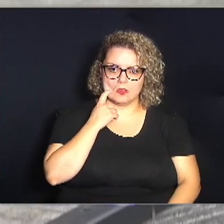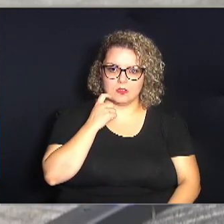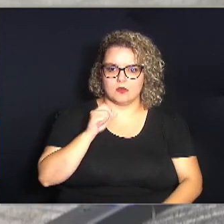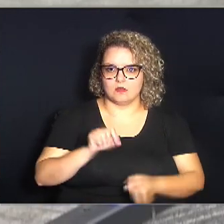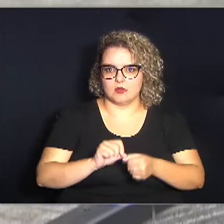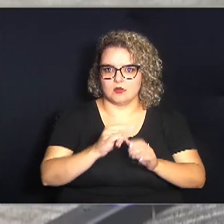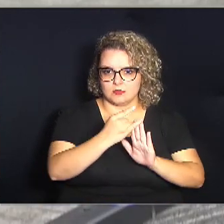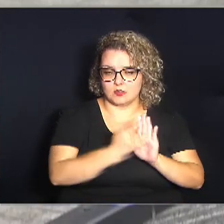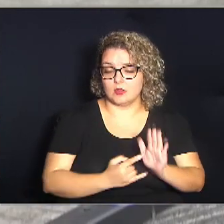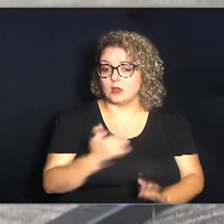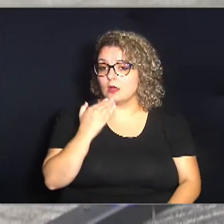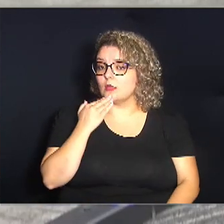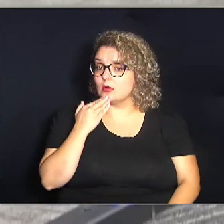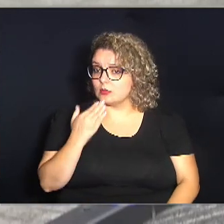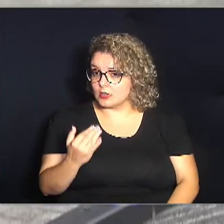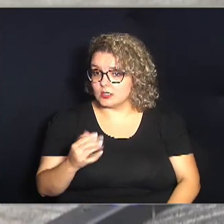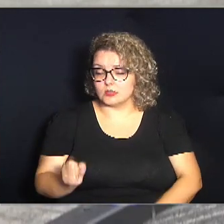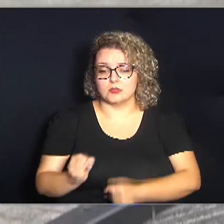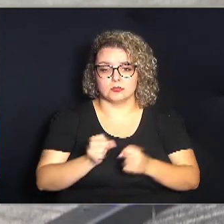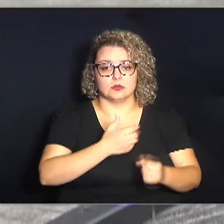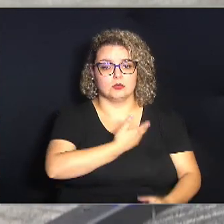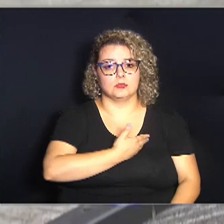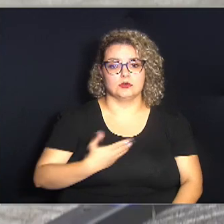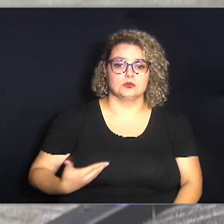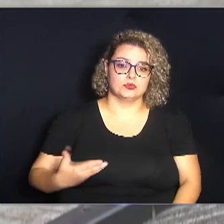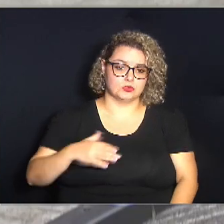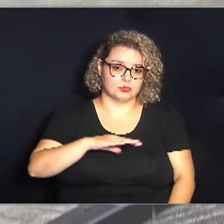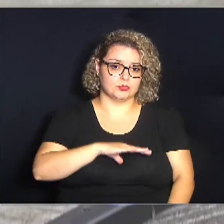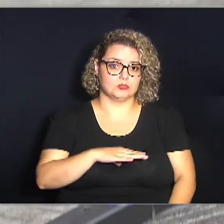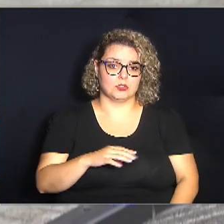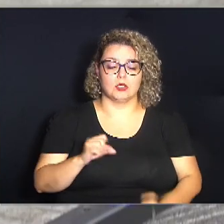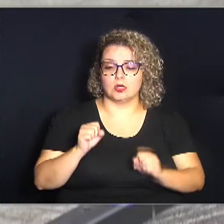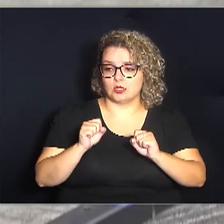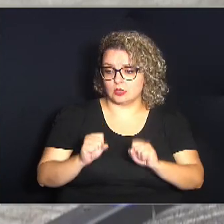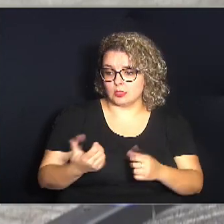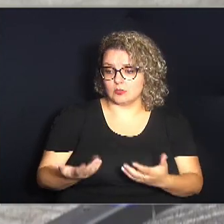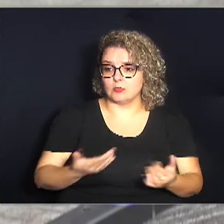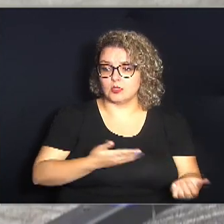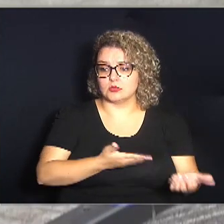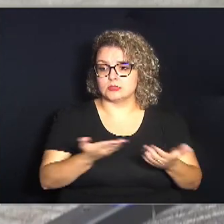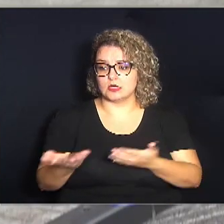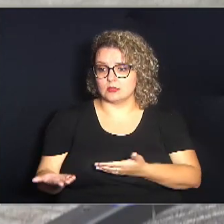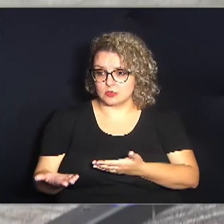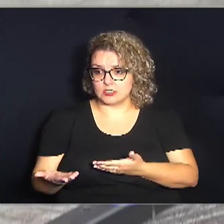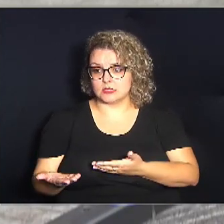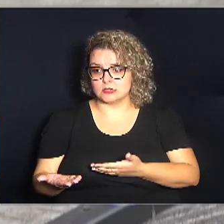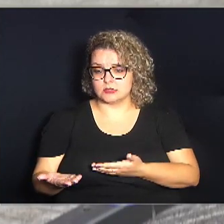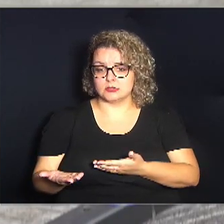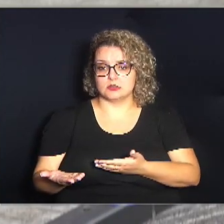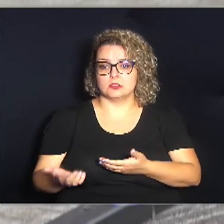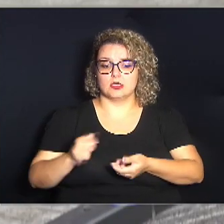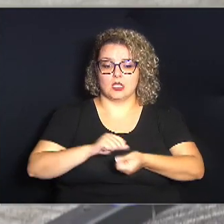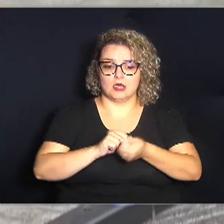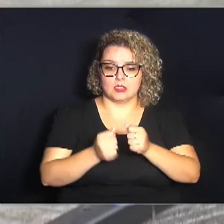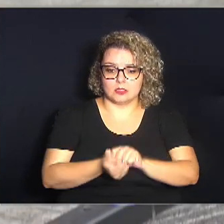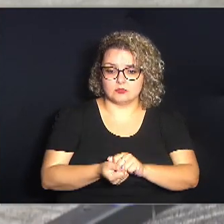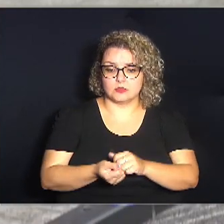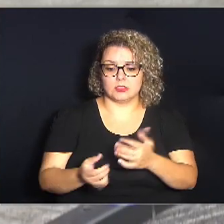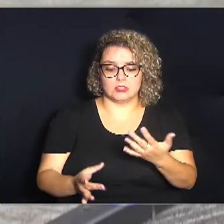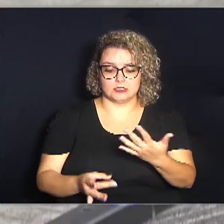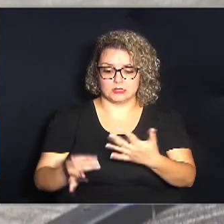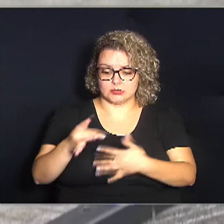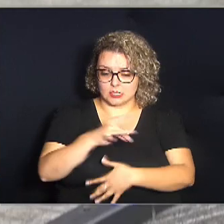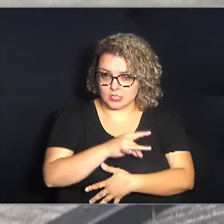documento apelando ao Poder Público Municipal que possa apresentar, possa flexibilizar esses critérios